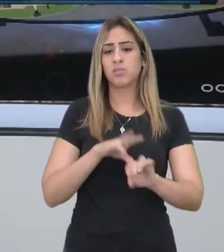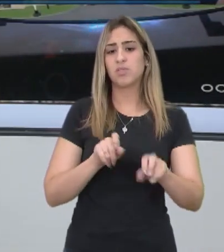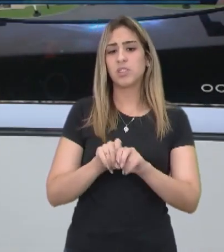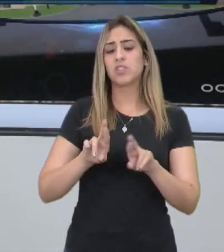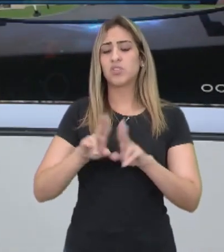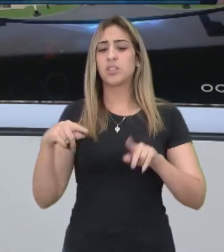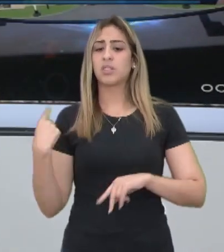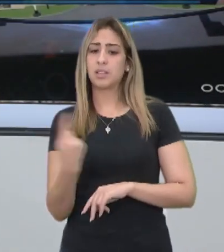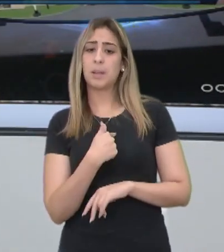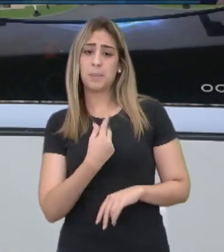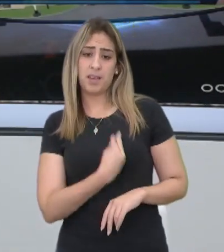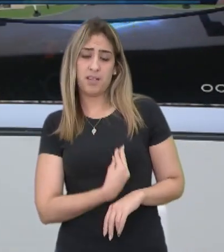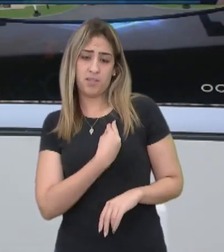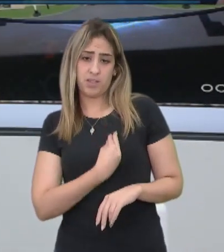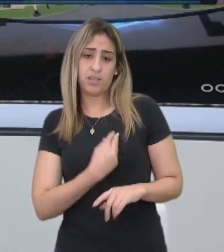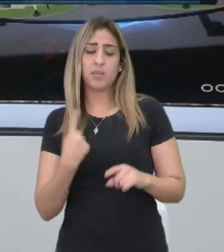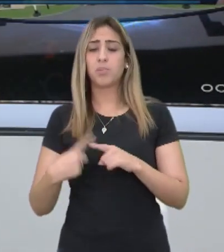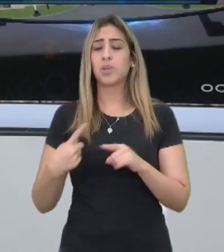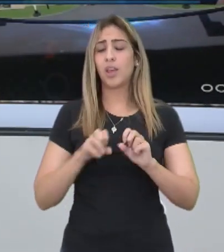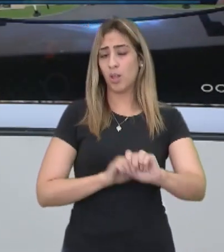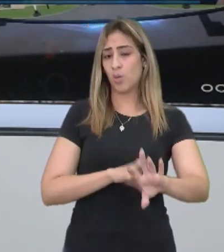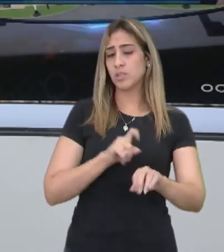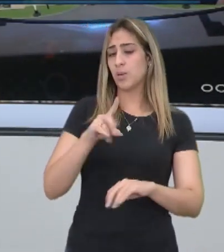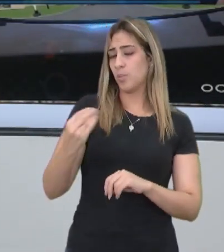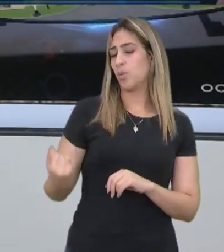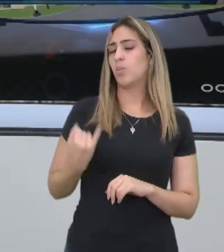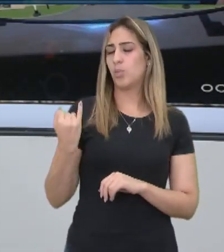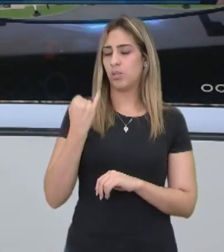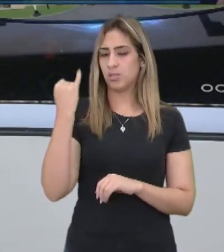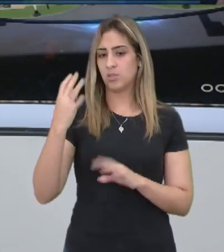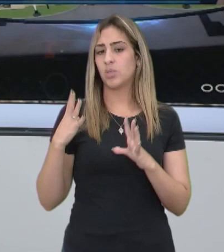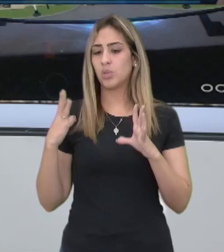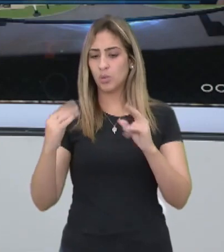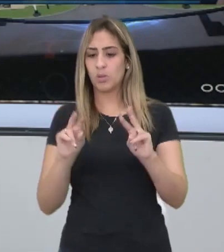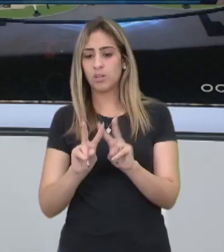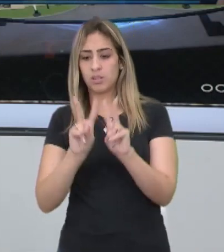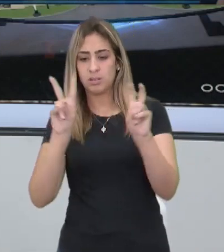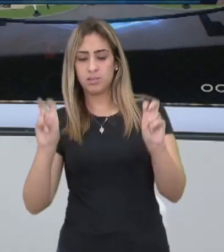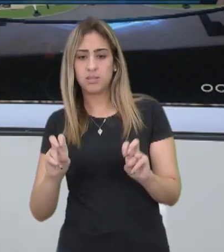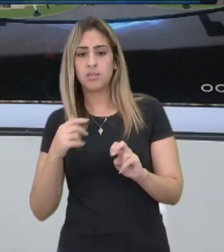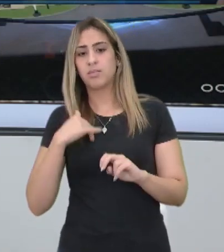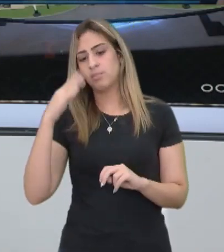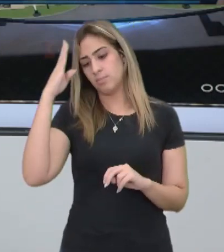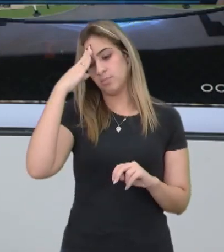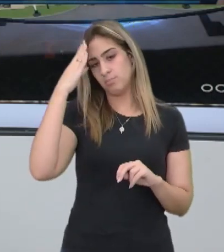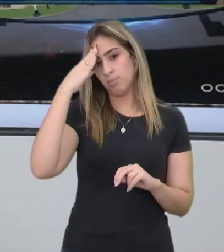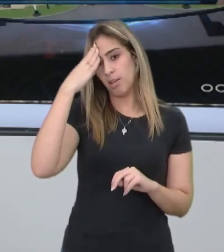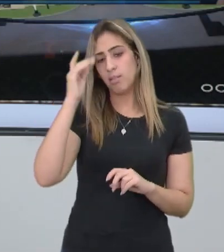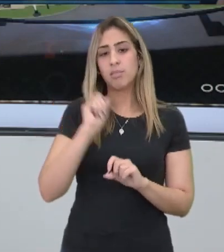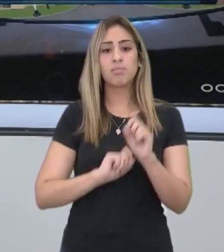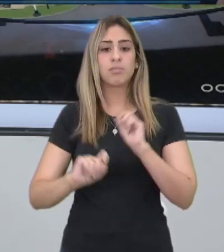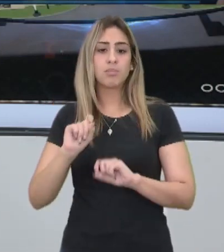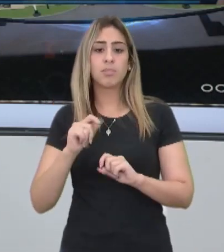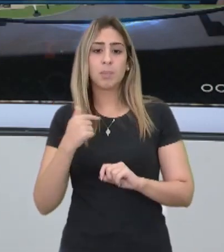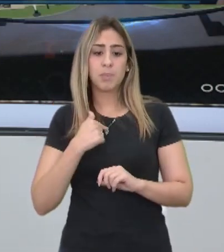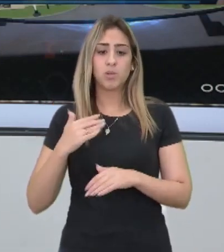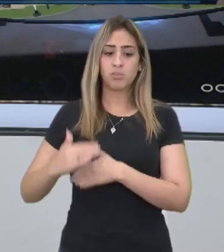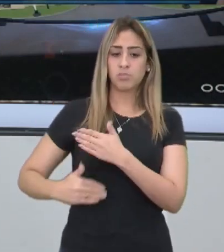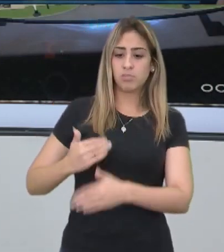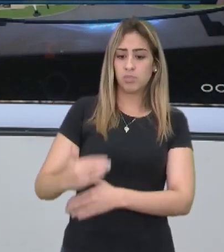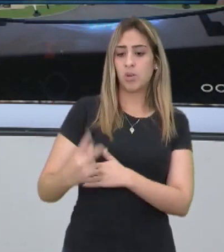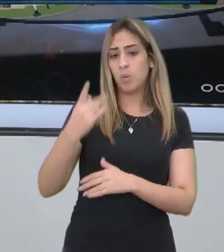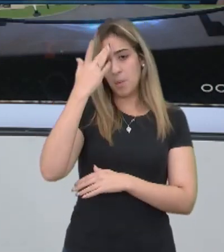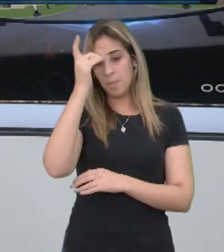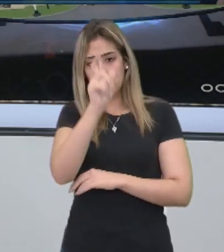diferença na minha vida e que a educação é muito importante. E toda a questão de entender que o meu papel como